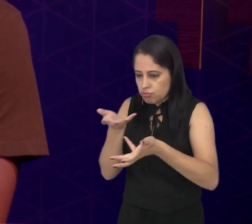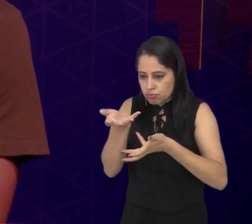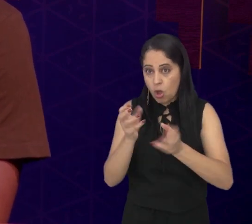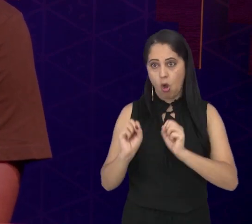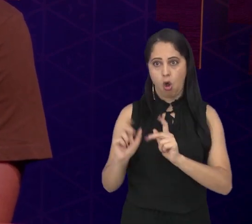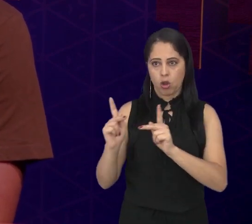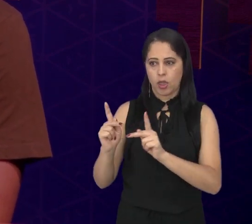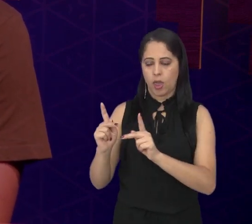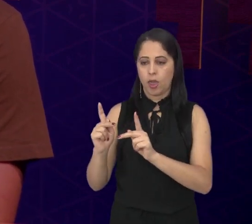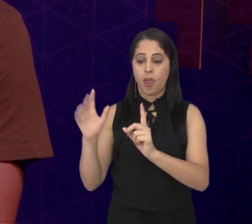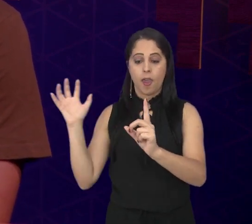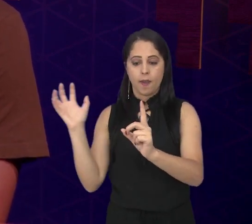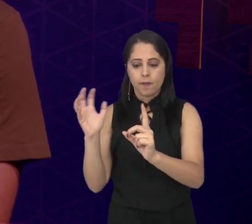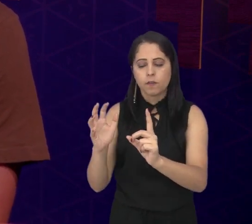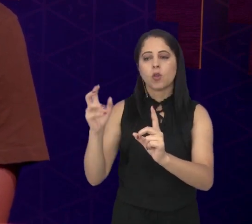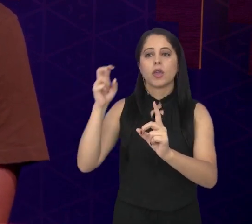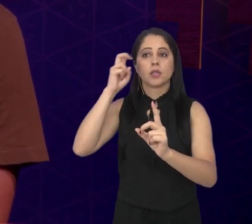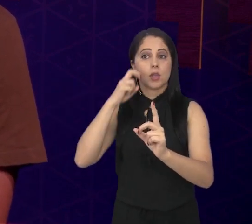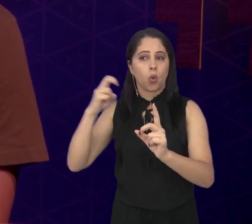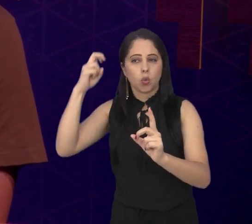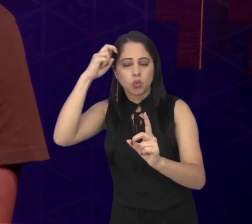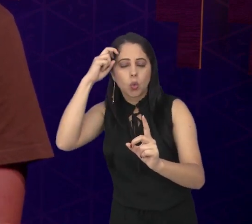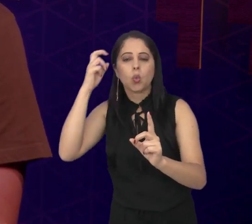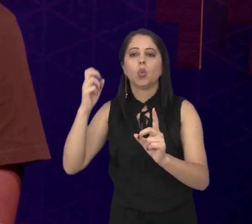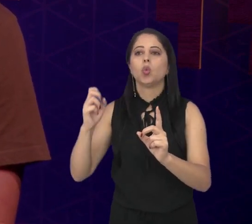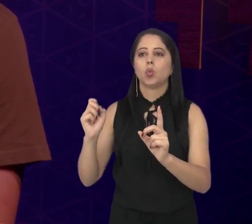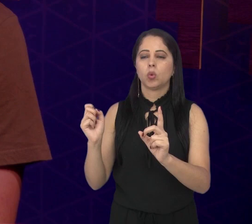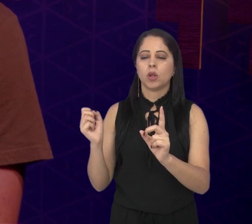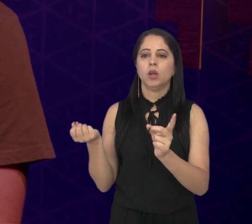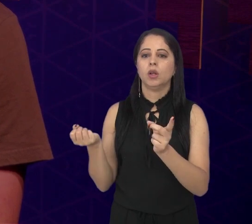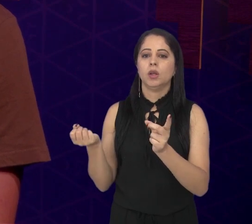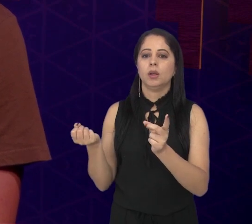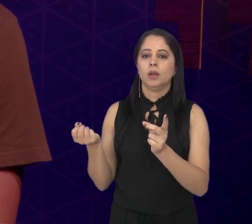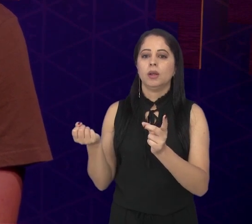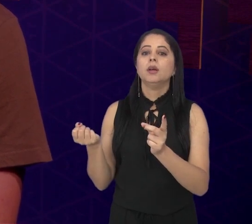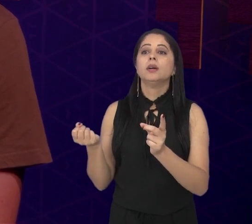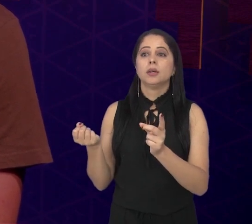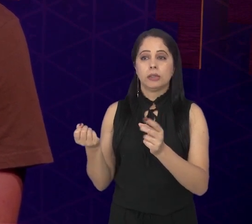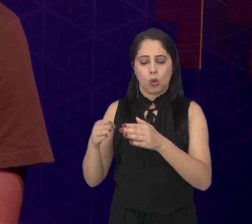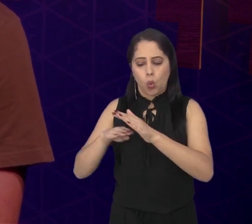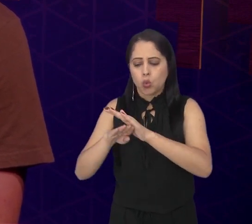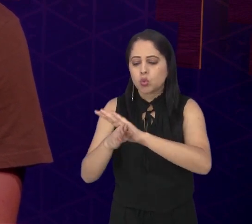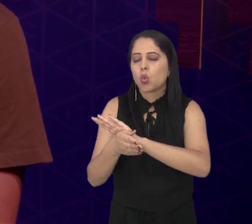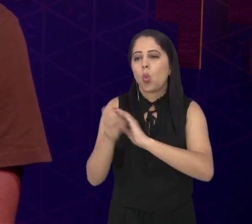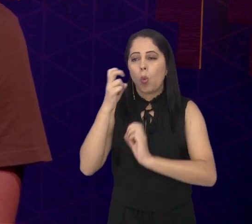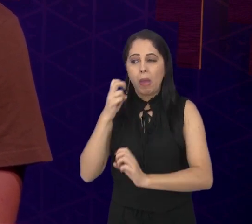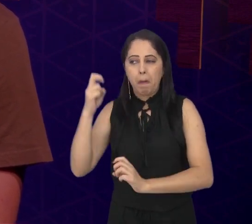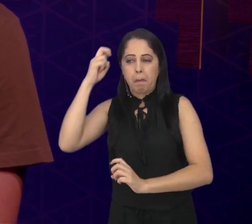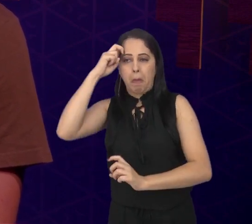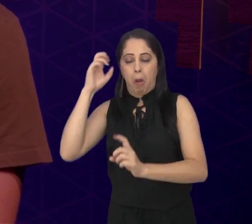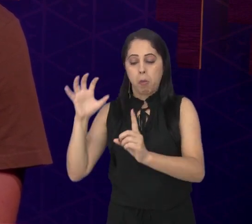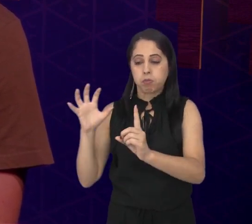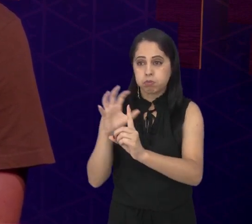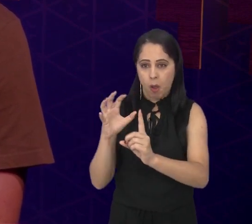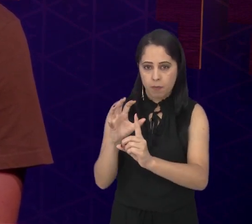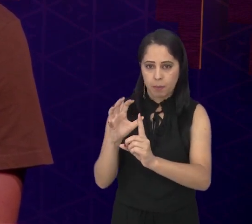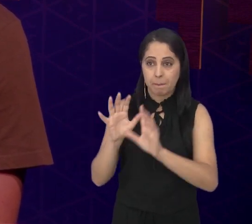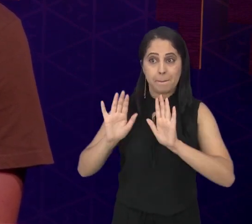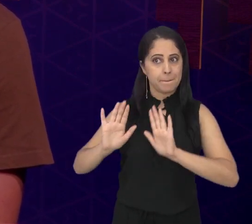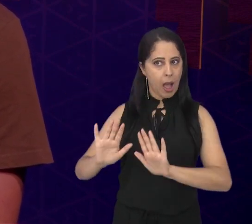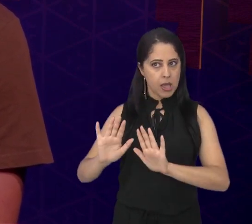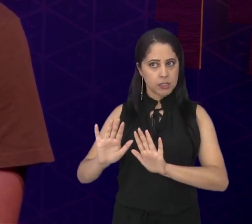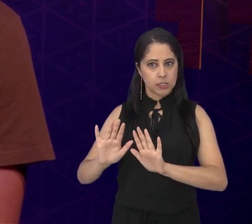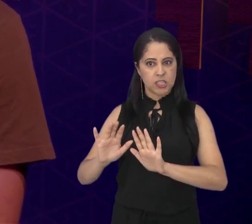investir em cultura e tudo mais, ter essa influência cultural em outros países, de costumes e pessoas